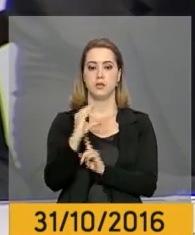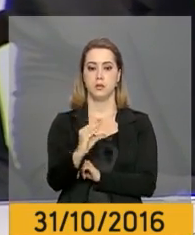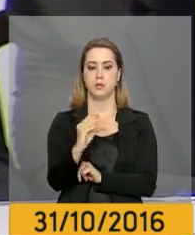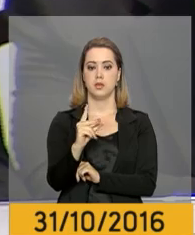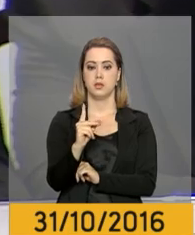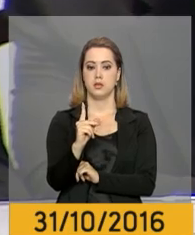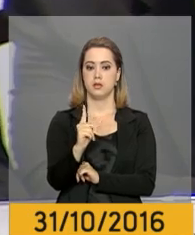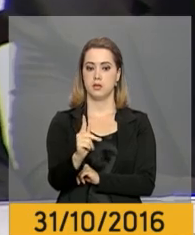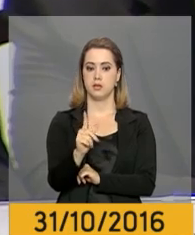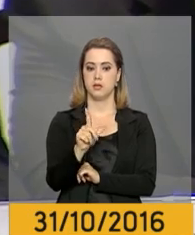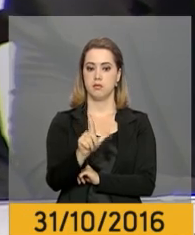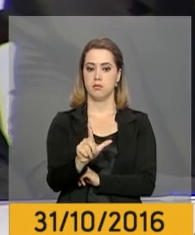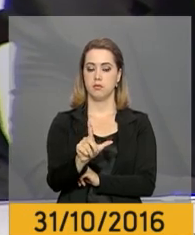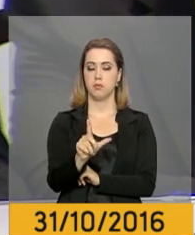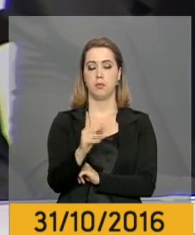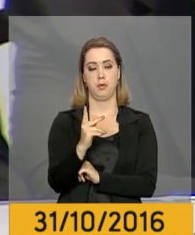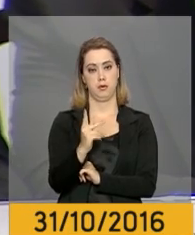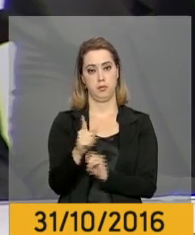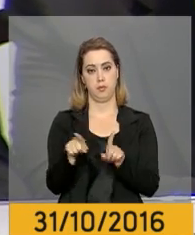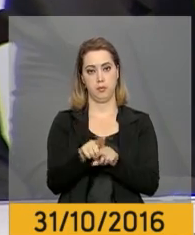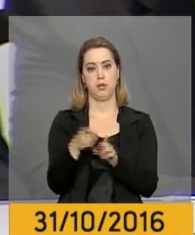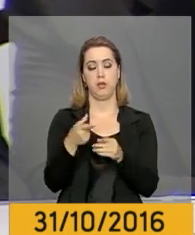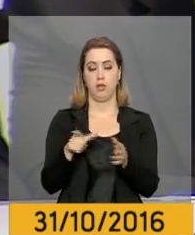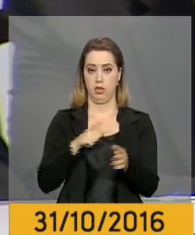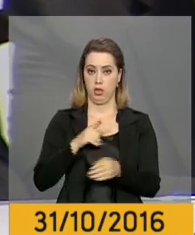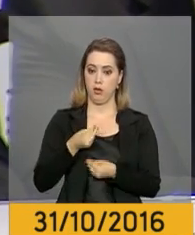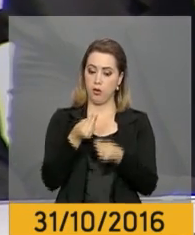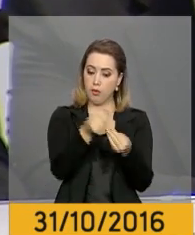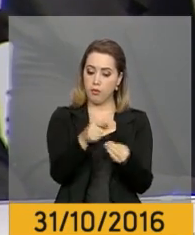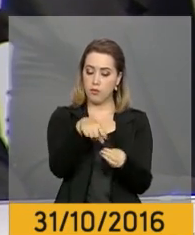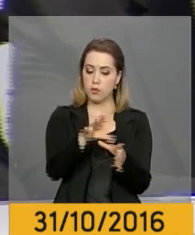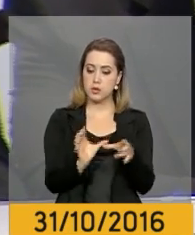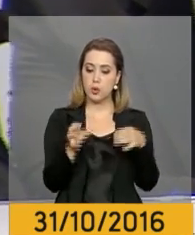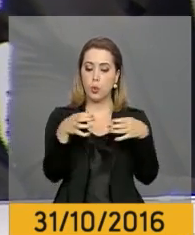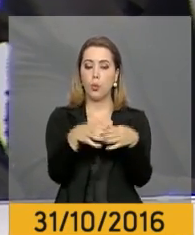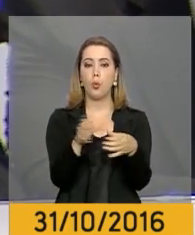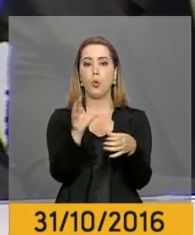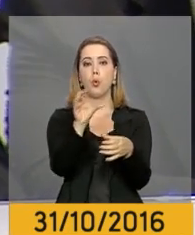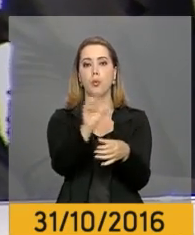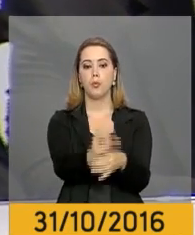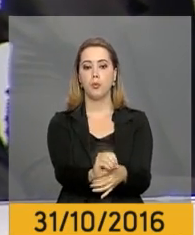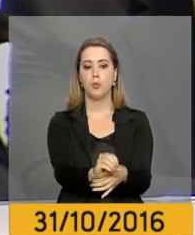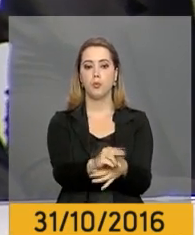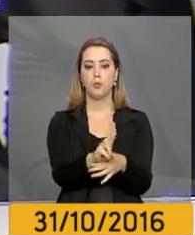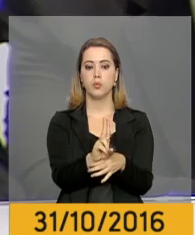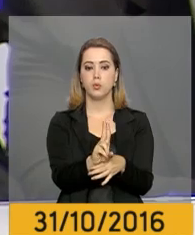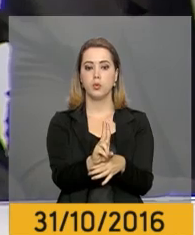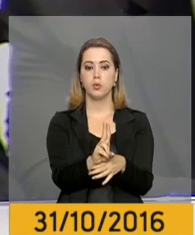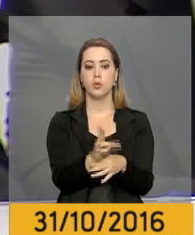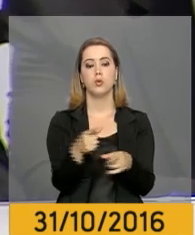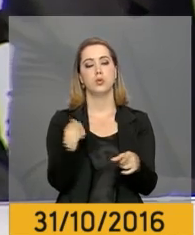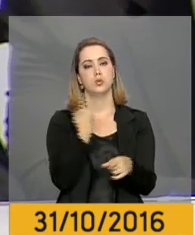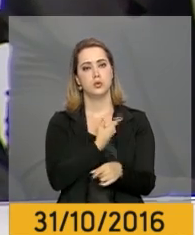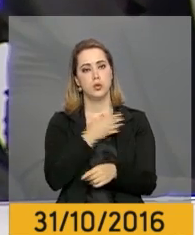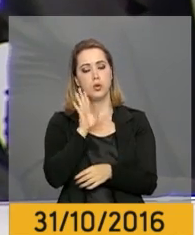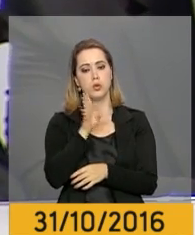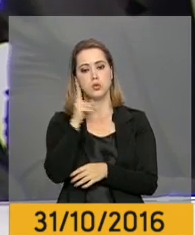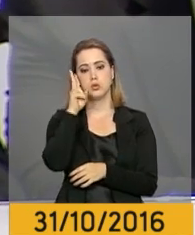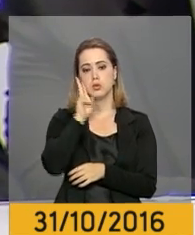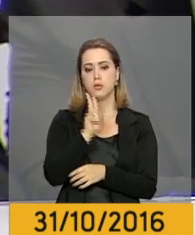contar com a sua participação nesta cúpula porque suas palavras pudemos observar